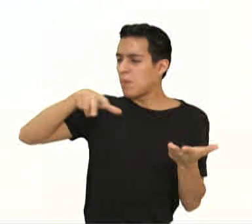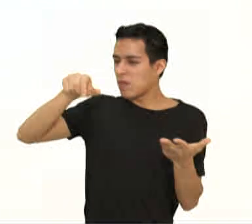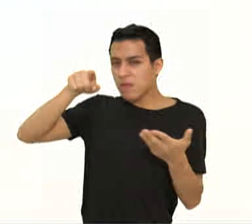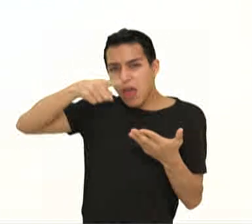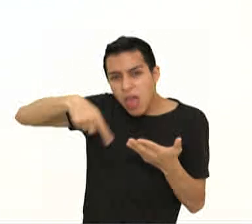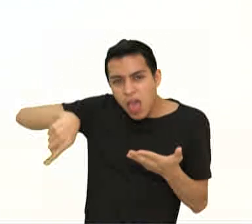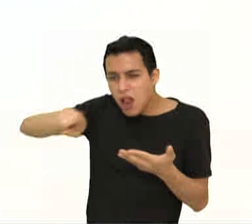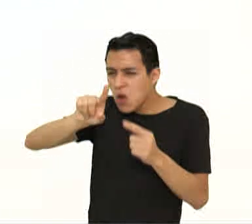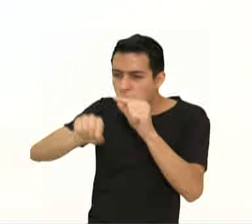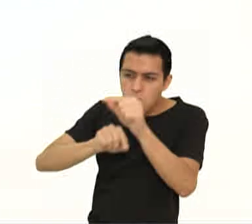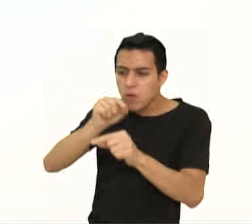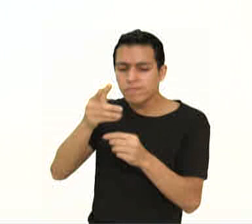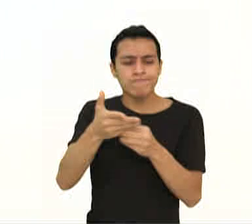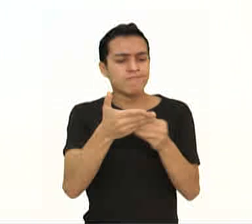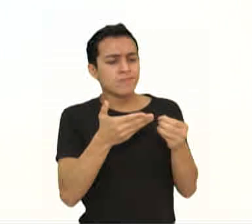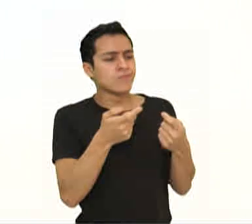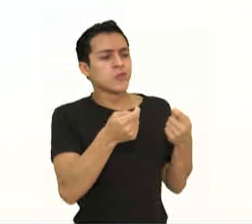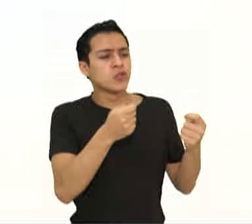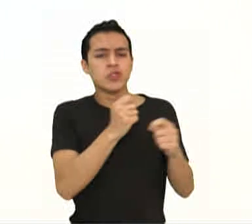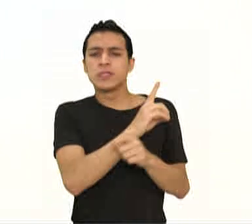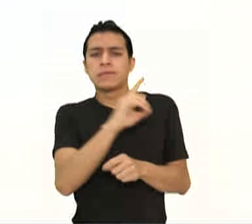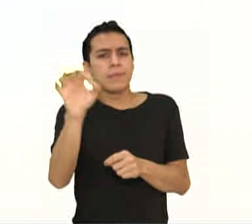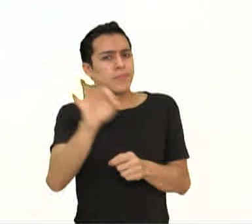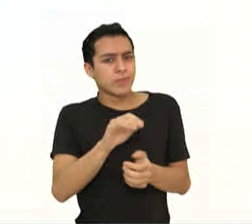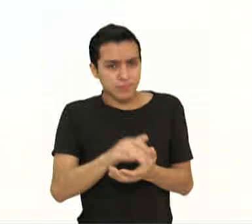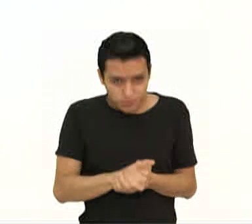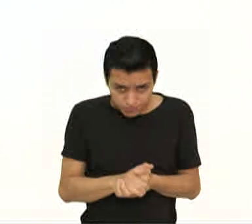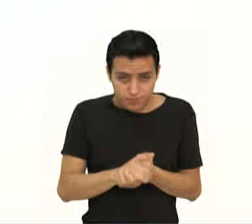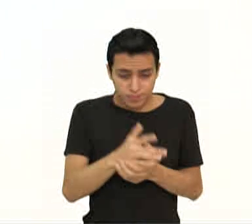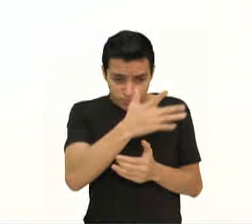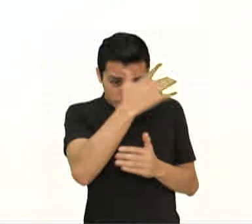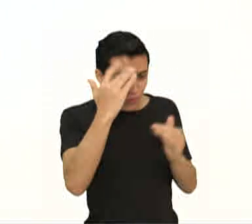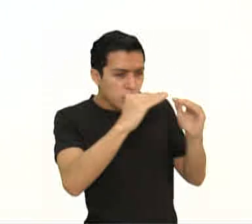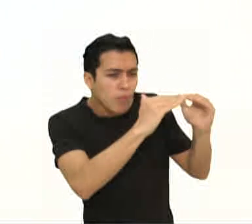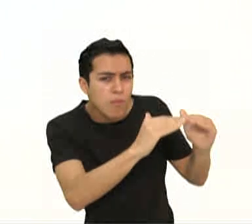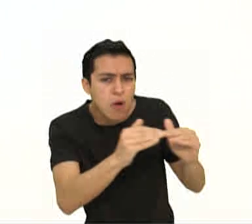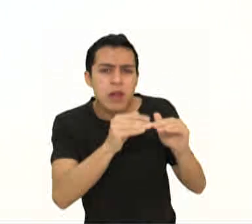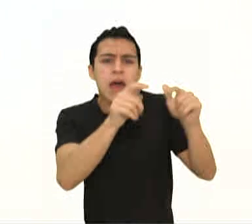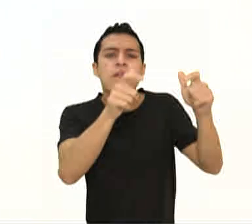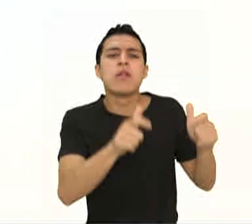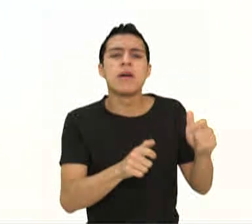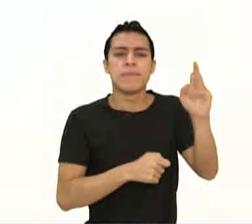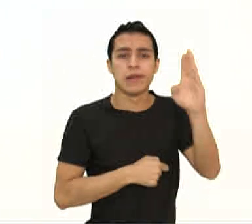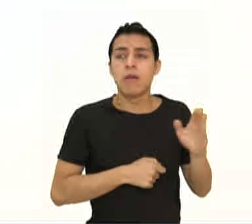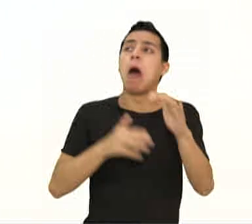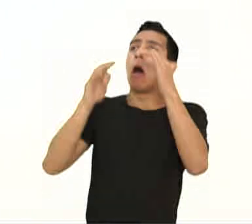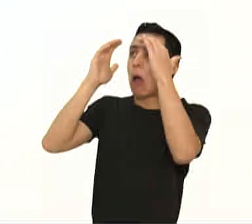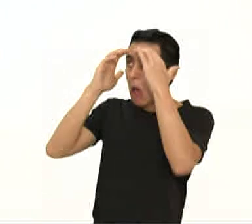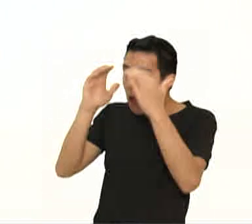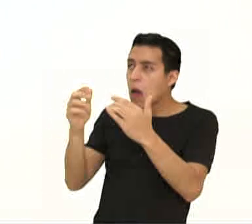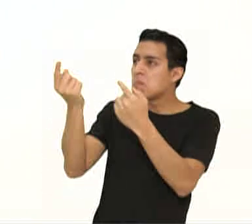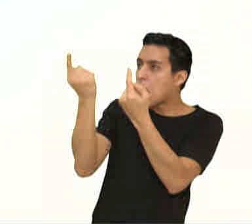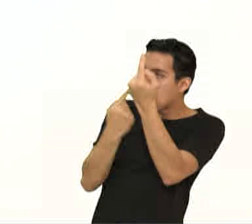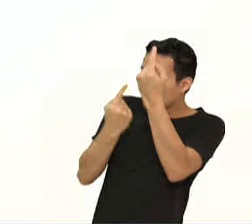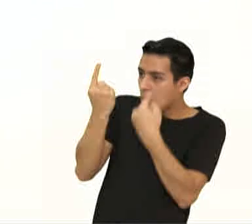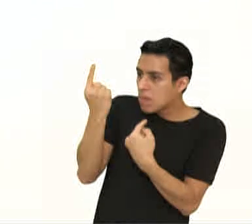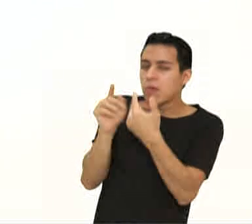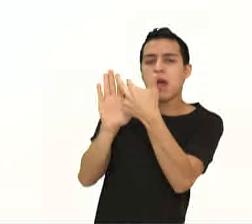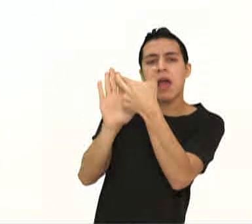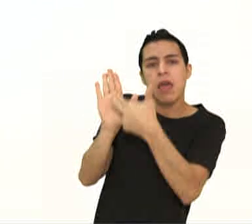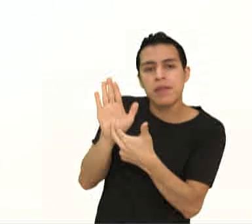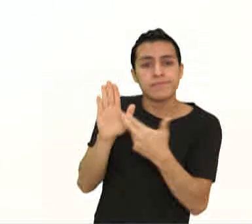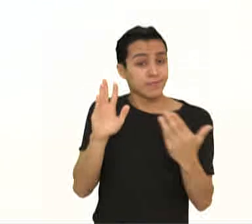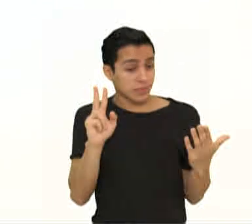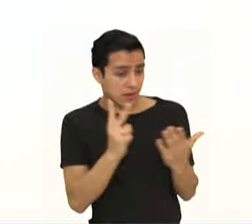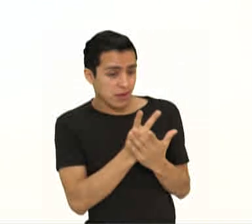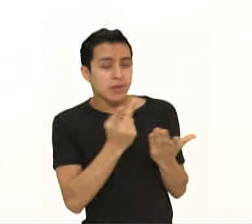um Estado absolutista. Os moradores da colônia só cumpriam as decisões. Foi assim que aconteceu